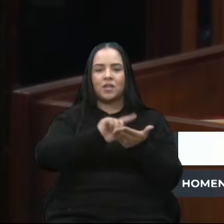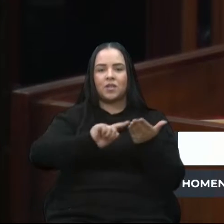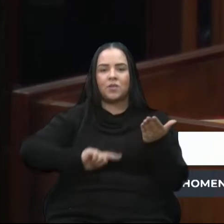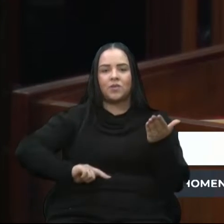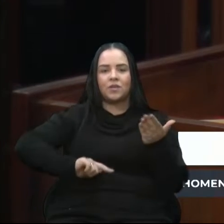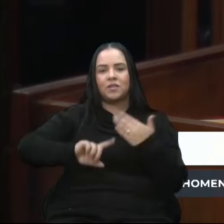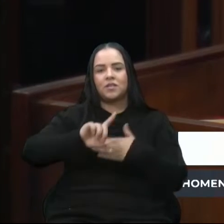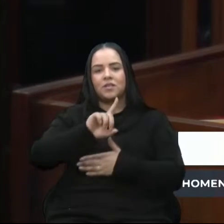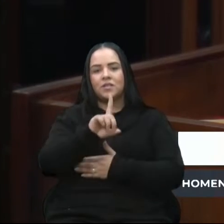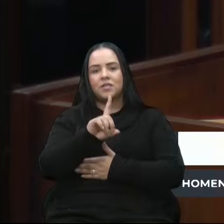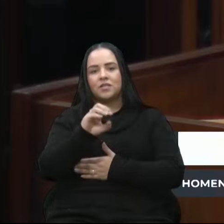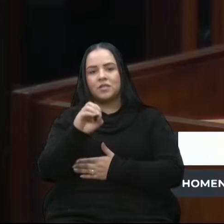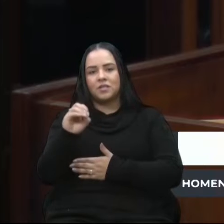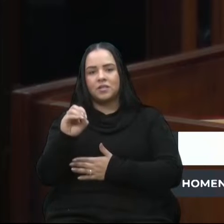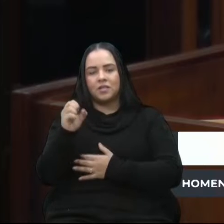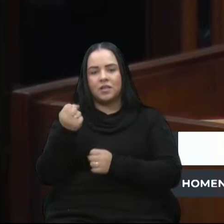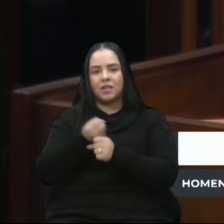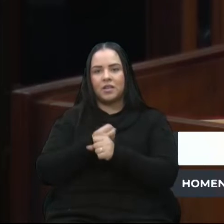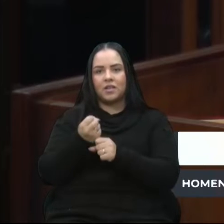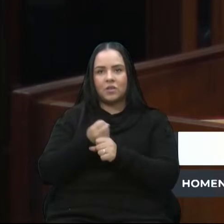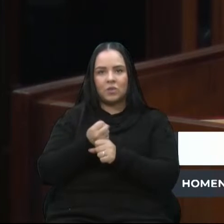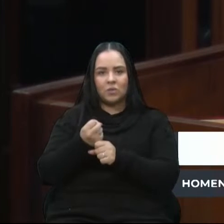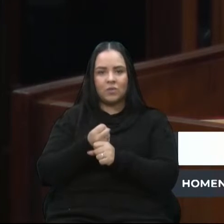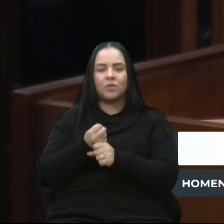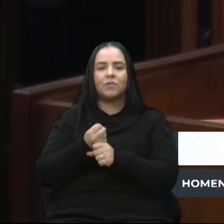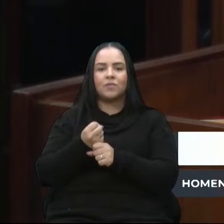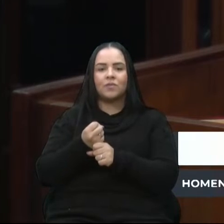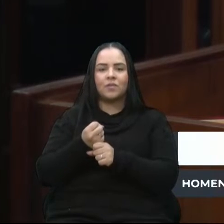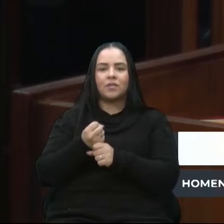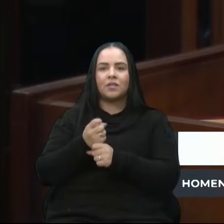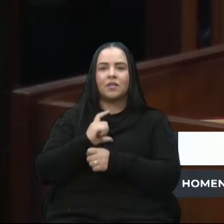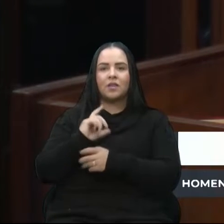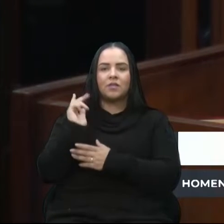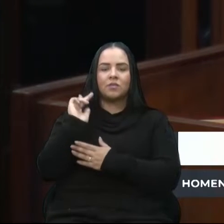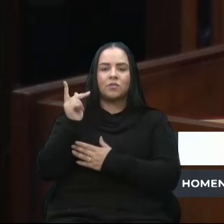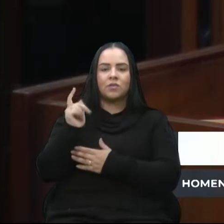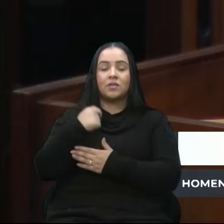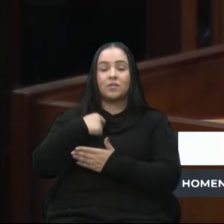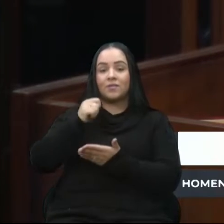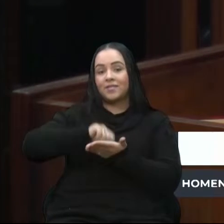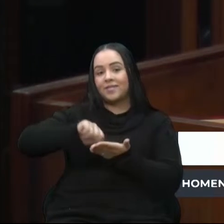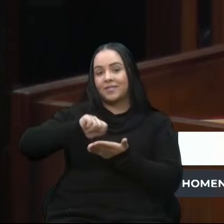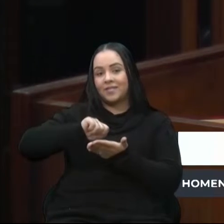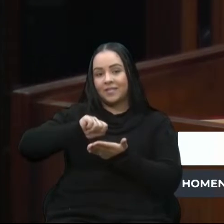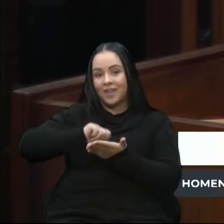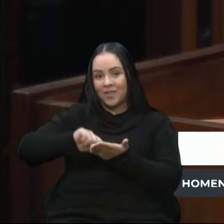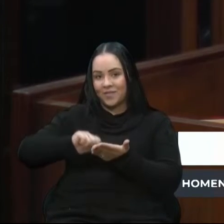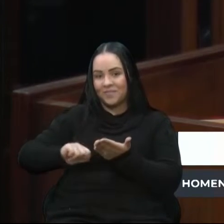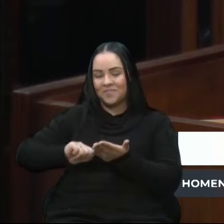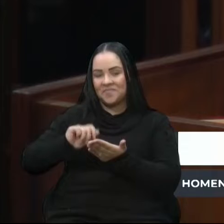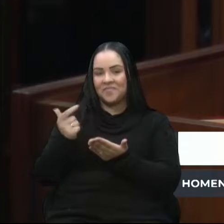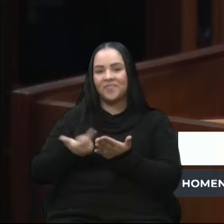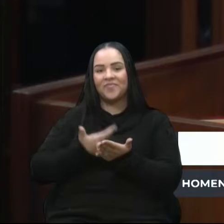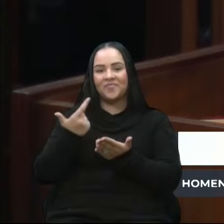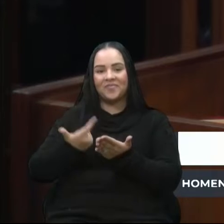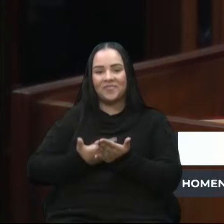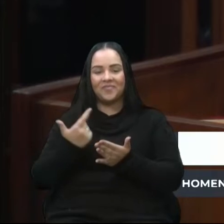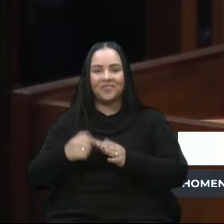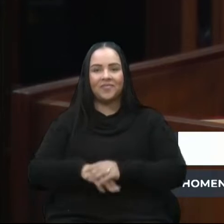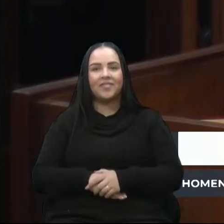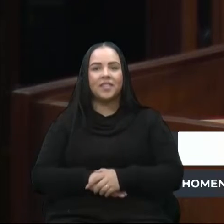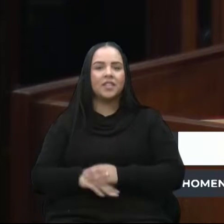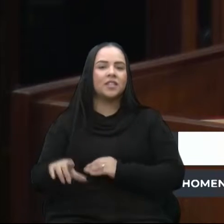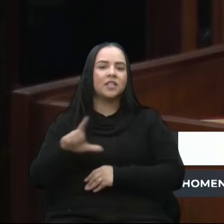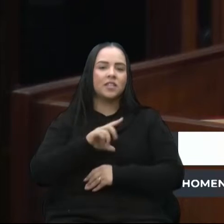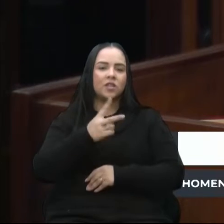anos, desde o Naneto Pipetta, uma história que é o capítulo que eu escrevi para esse livro, e tem